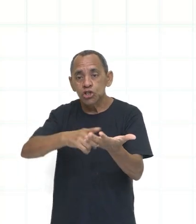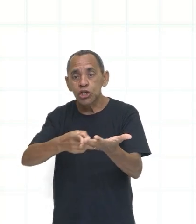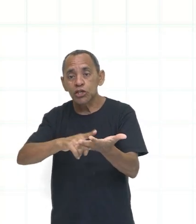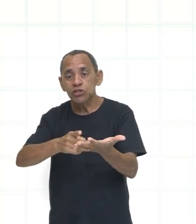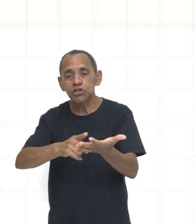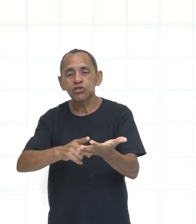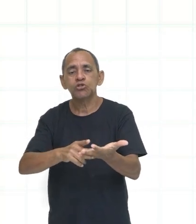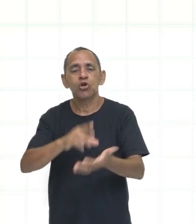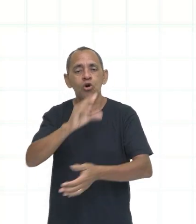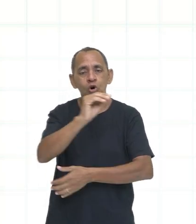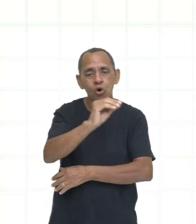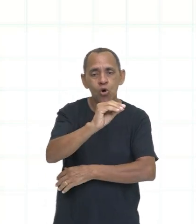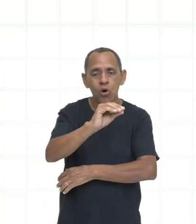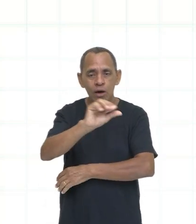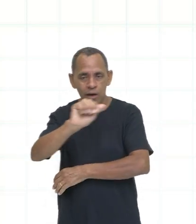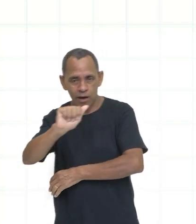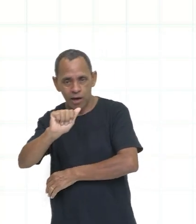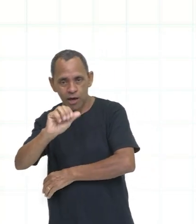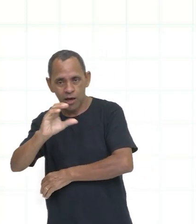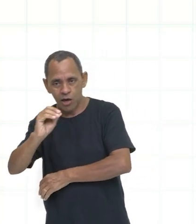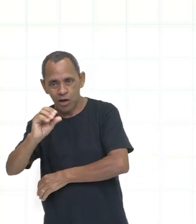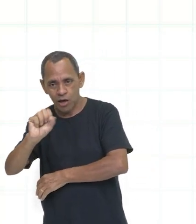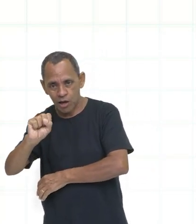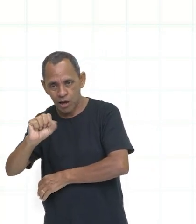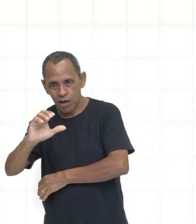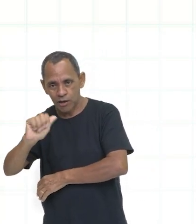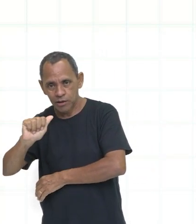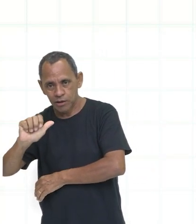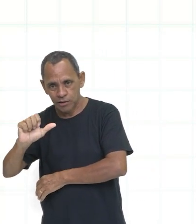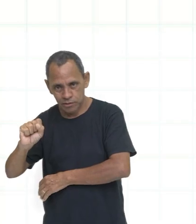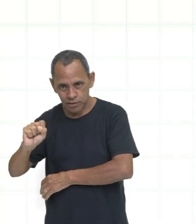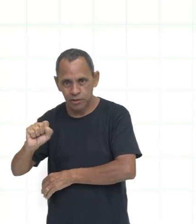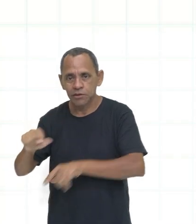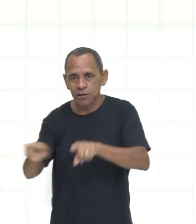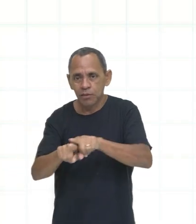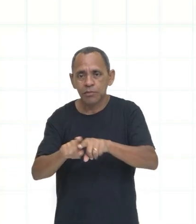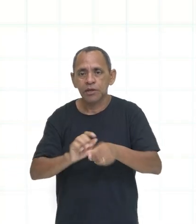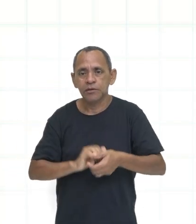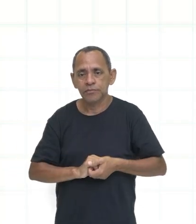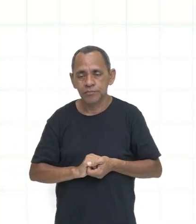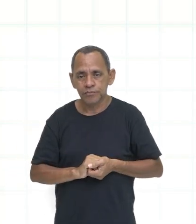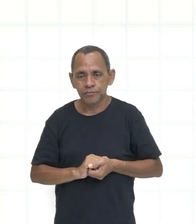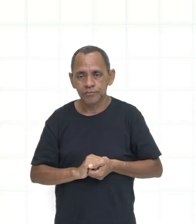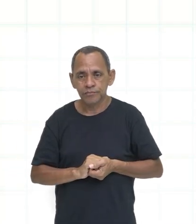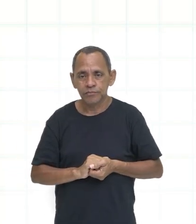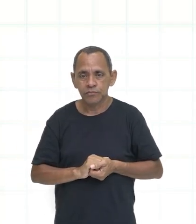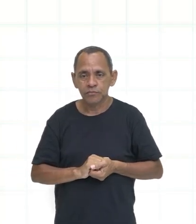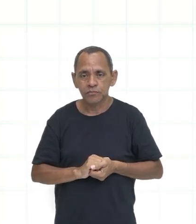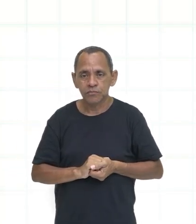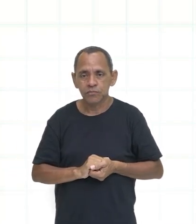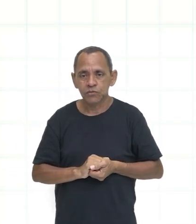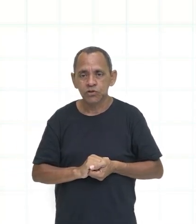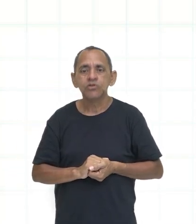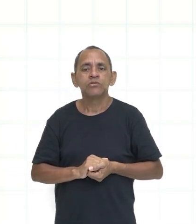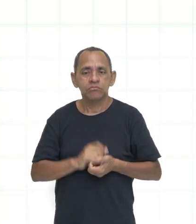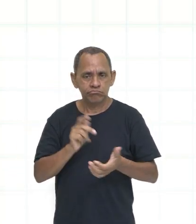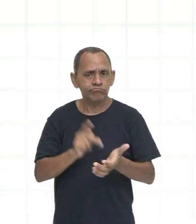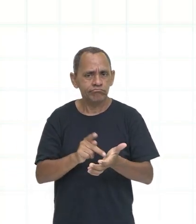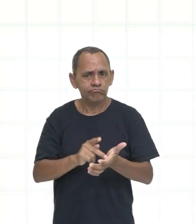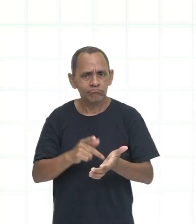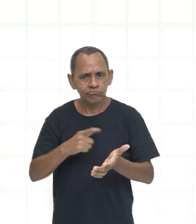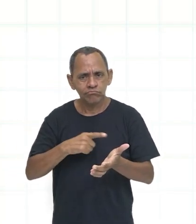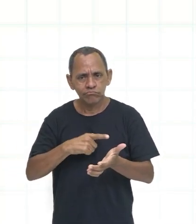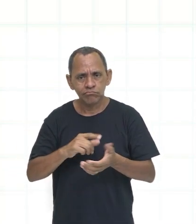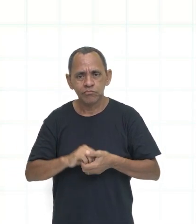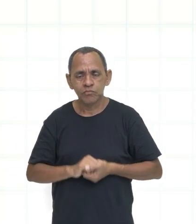a, os, as. Né? Repare, quando eu utilizo o, eu estou dizendo exatamente qual é esse meu substantivo, qual eu